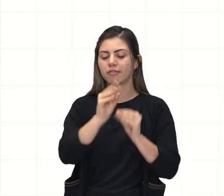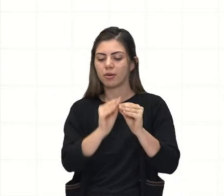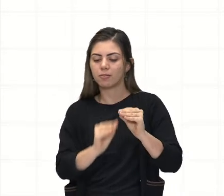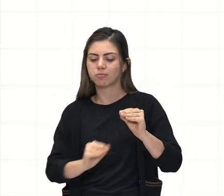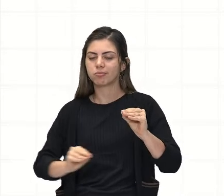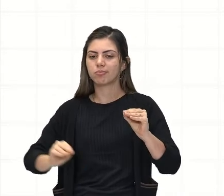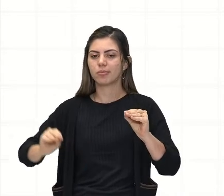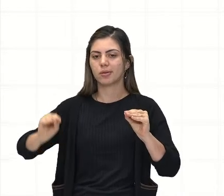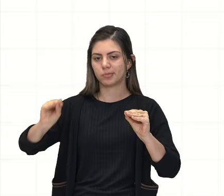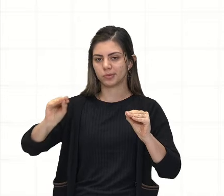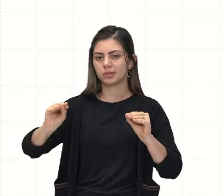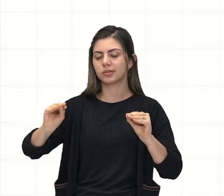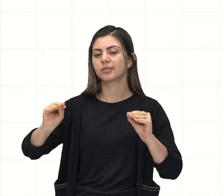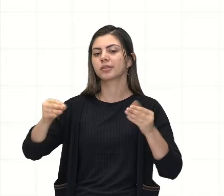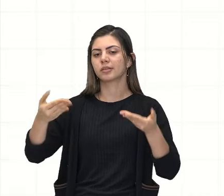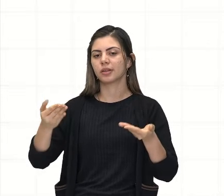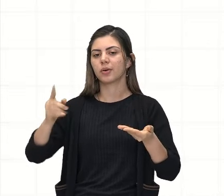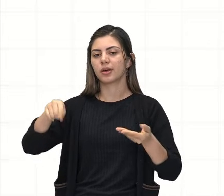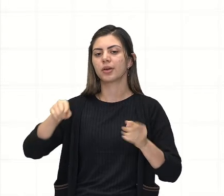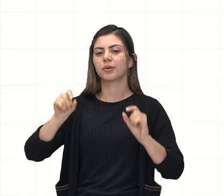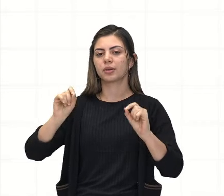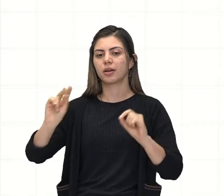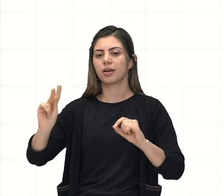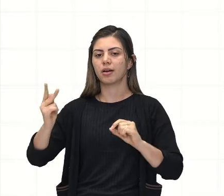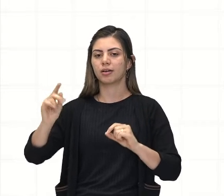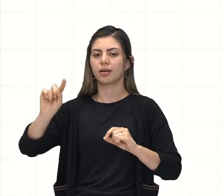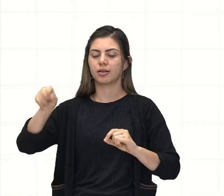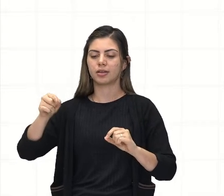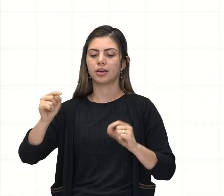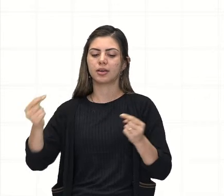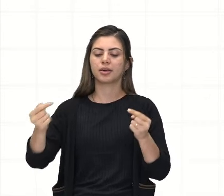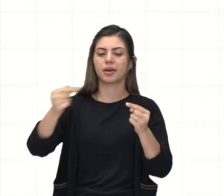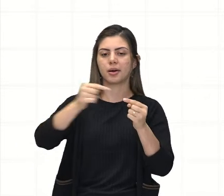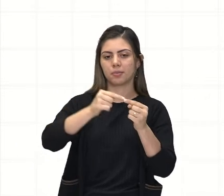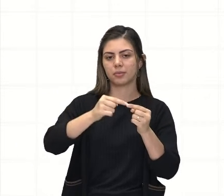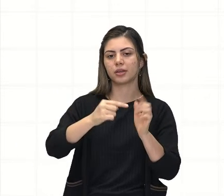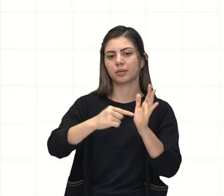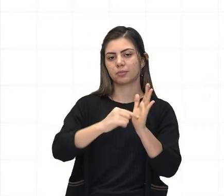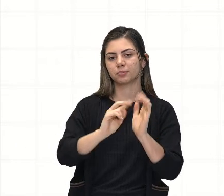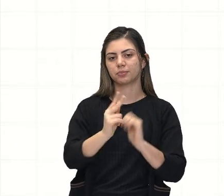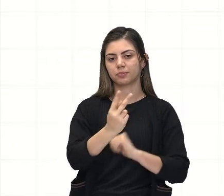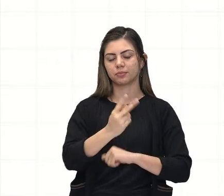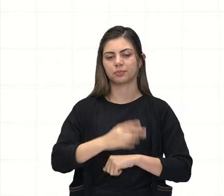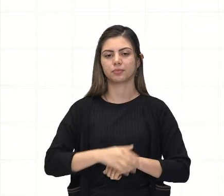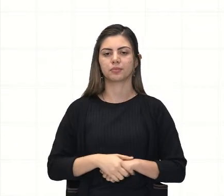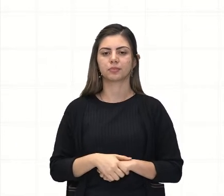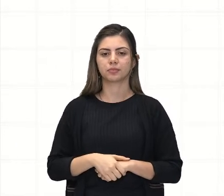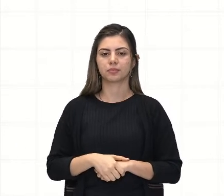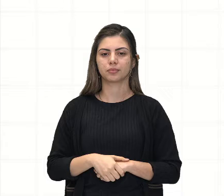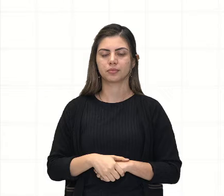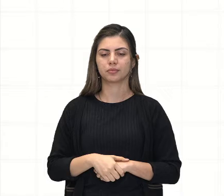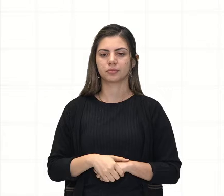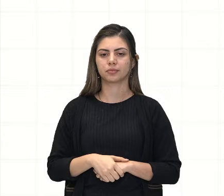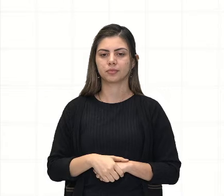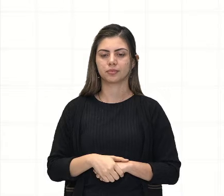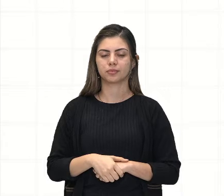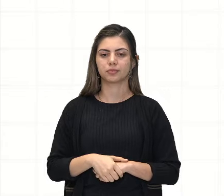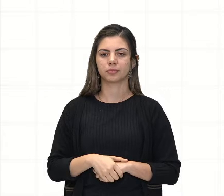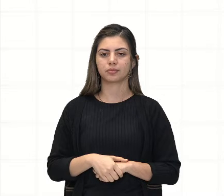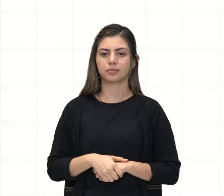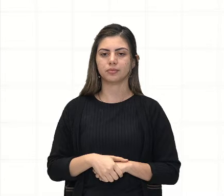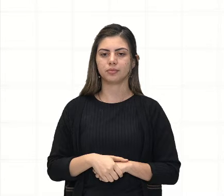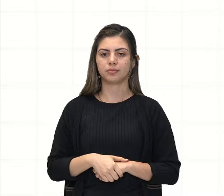posição, é um outro ponto, mas eu quero fazer referência, que é o H original aqui.